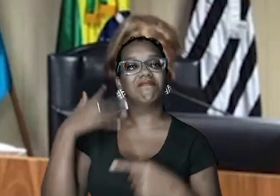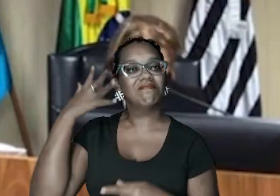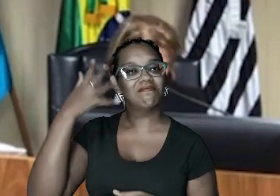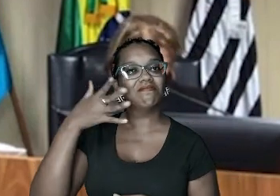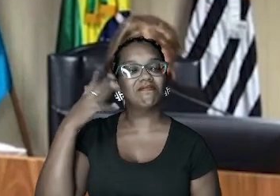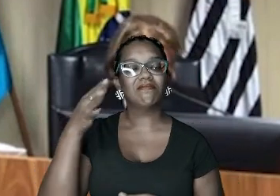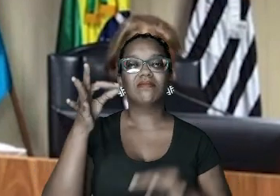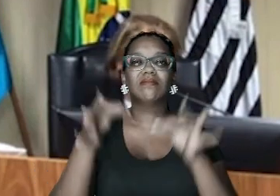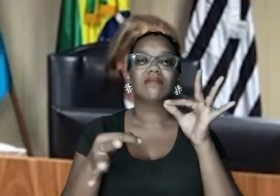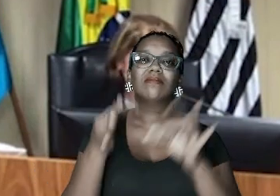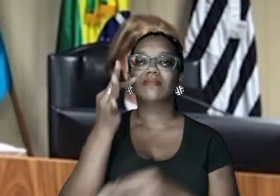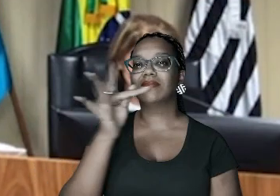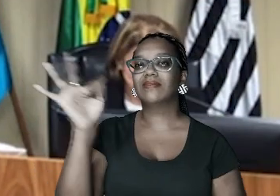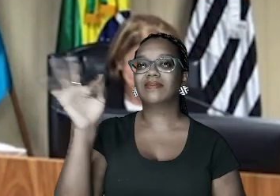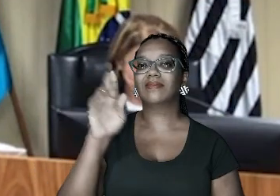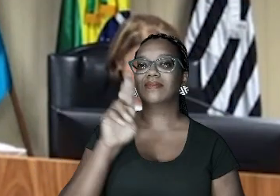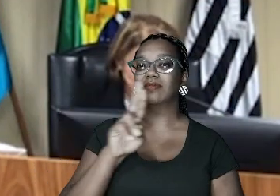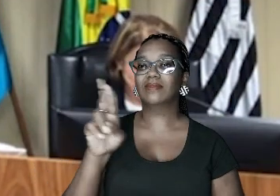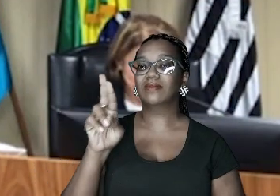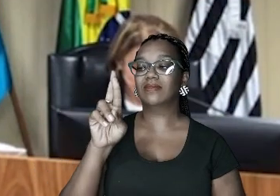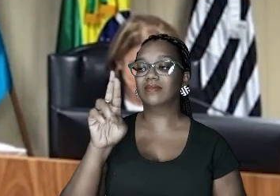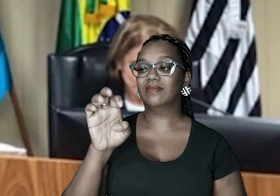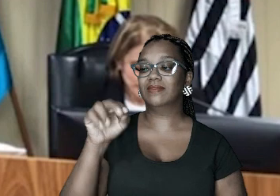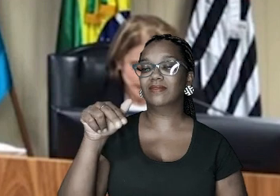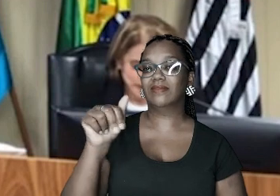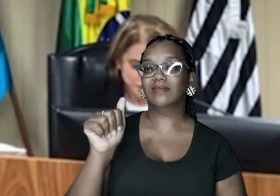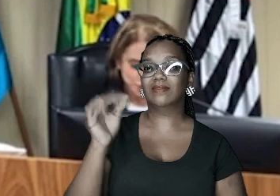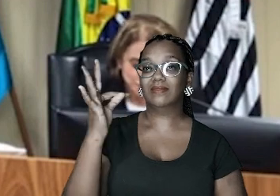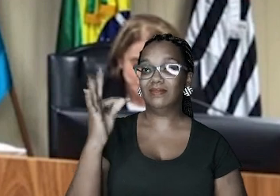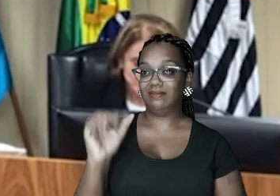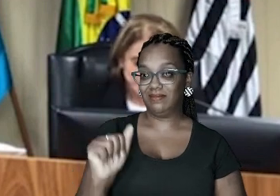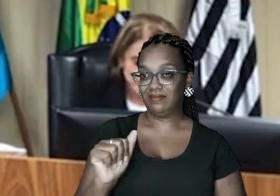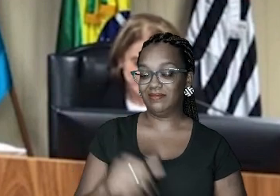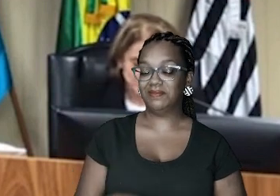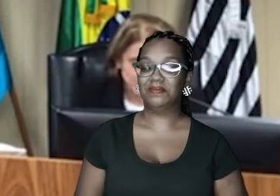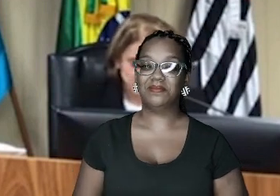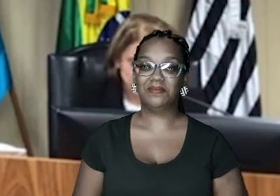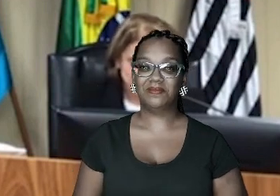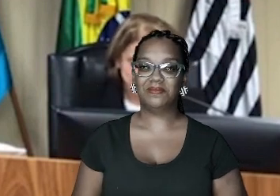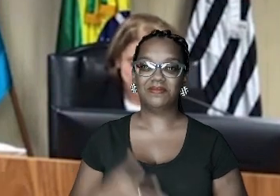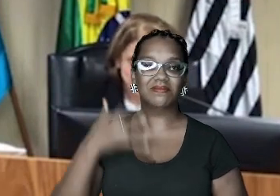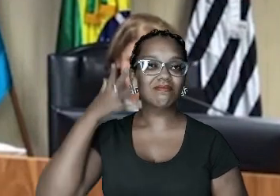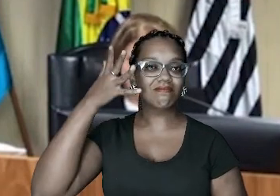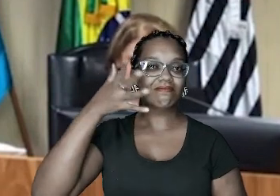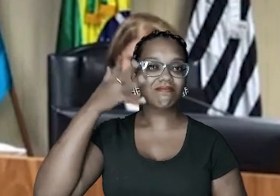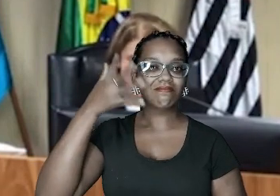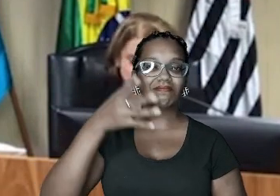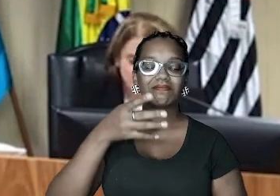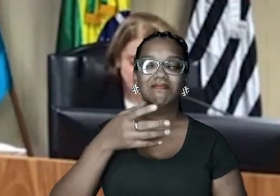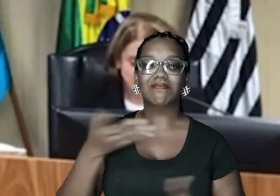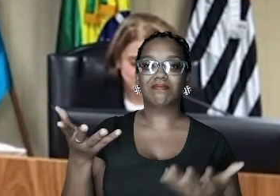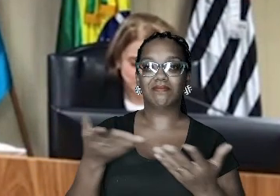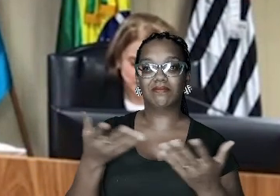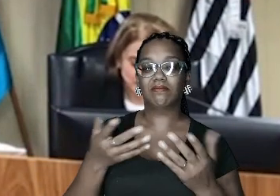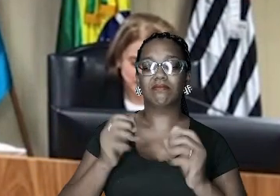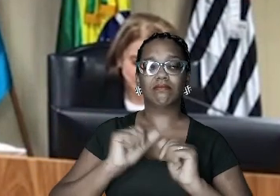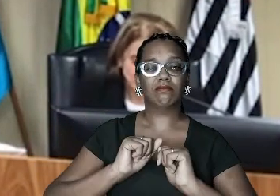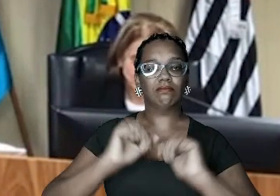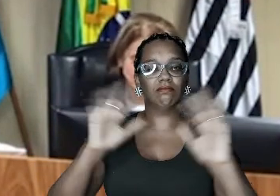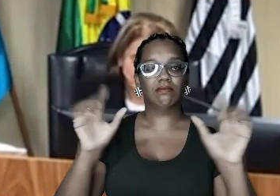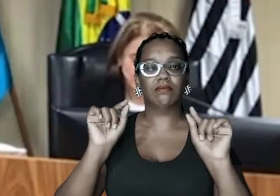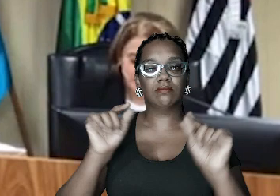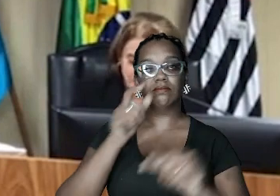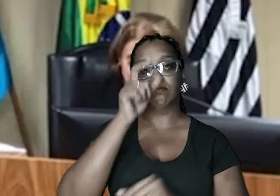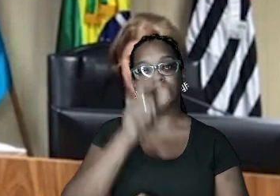Renato Andrade Bluetooth para as suas considerações estarecendo que a Doutora